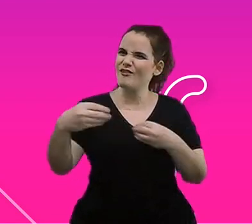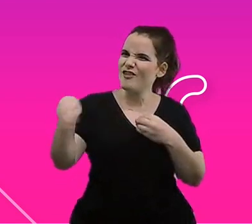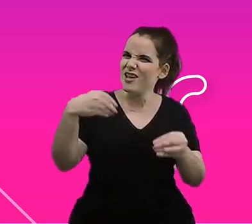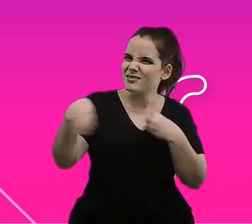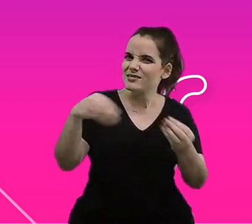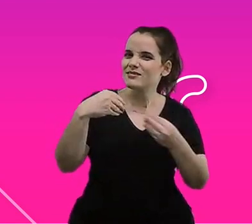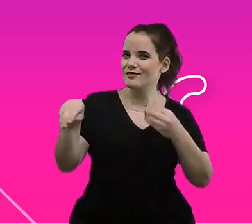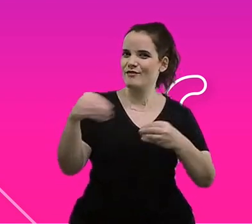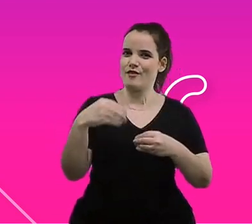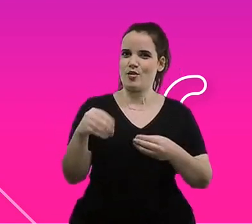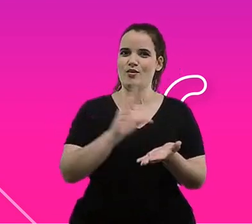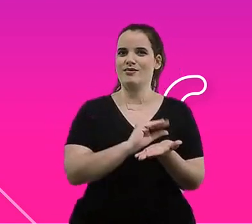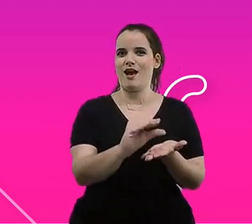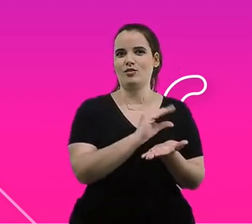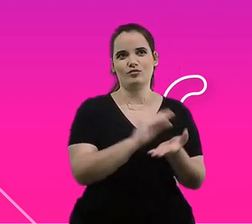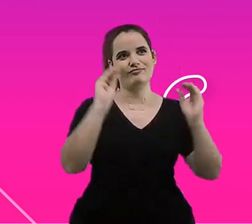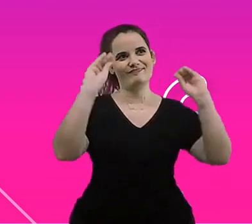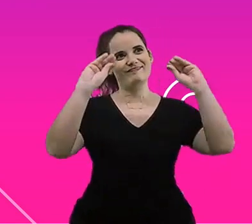Positivo.